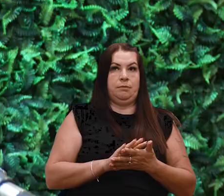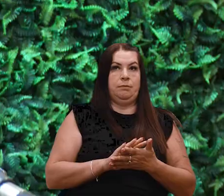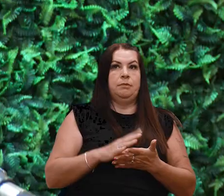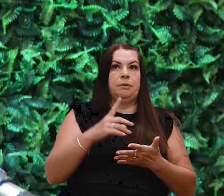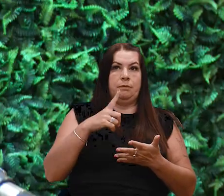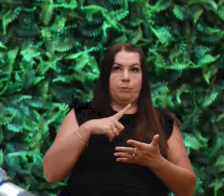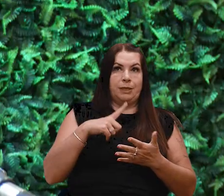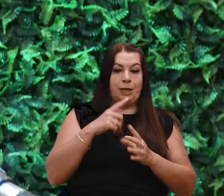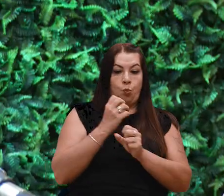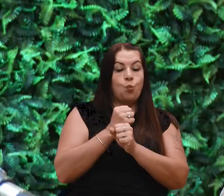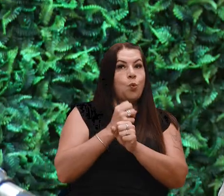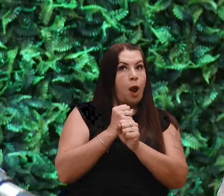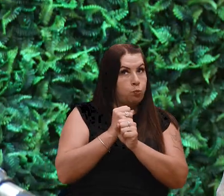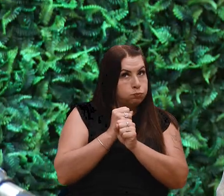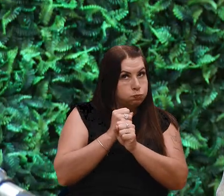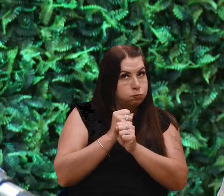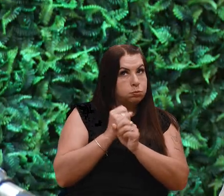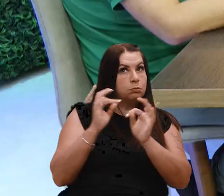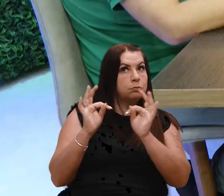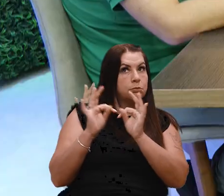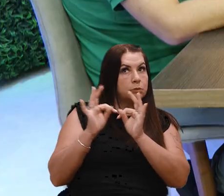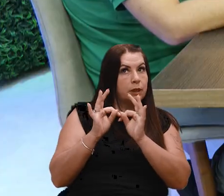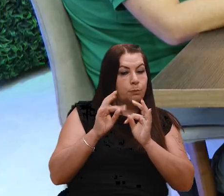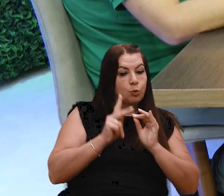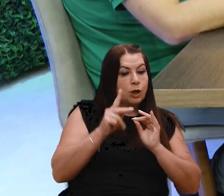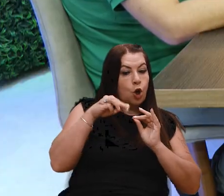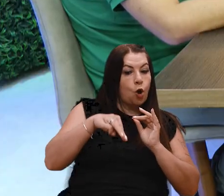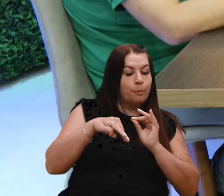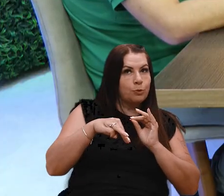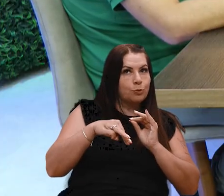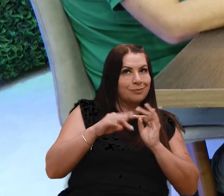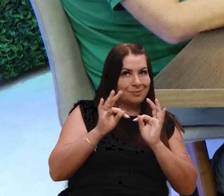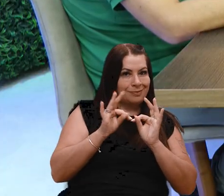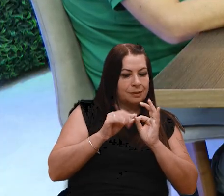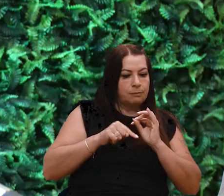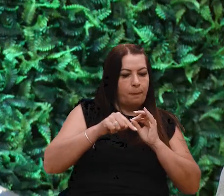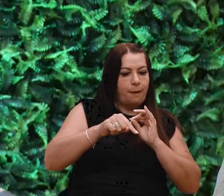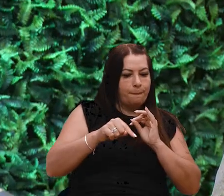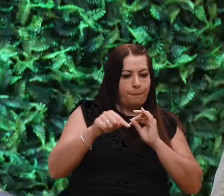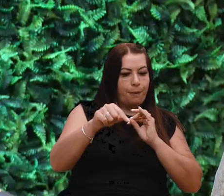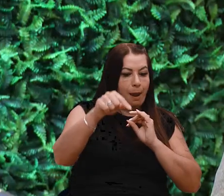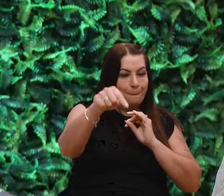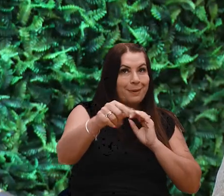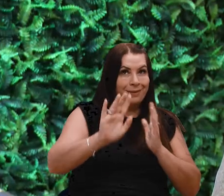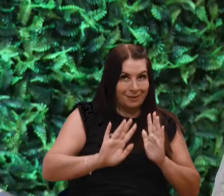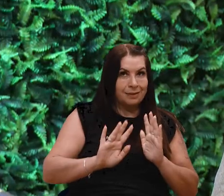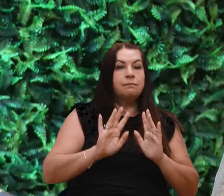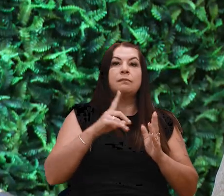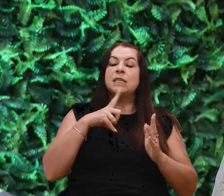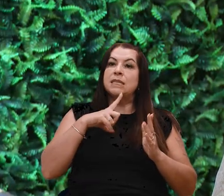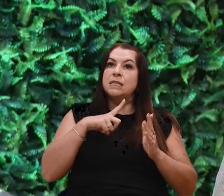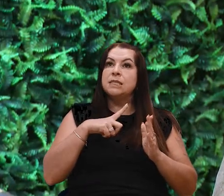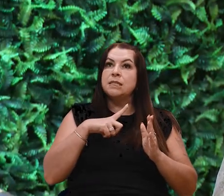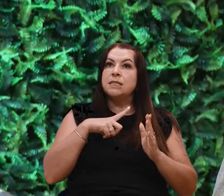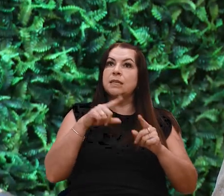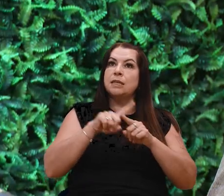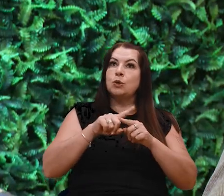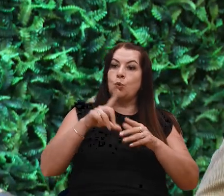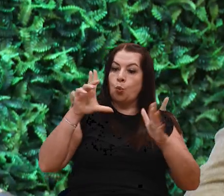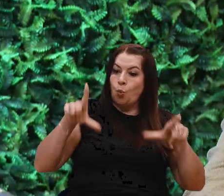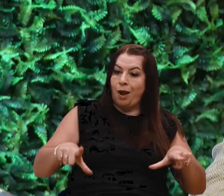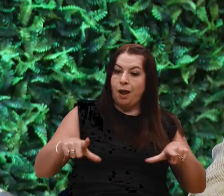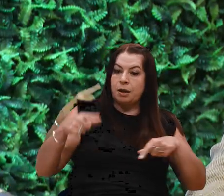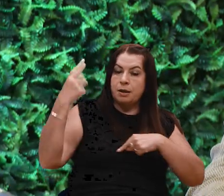um cálculo, né? Um cálculo técnico de quilômetro, né? Este cálculo técnico por quilômetro rodado. Então, se tu tem uma praça de cobrança